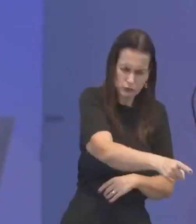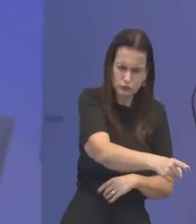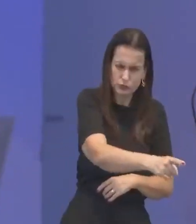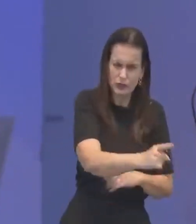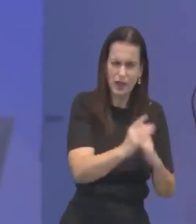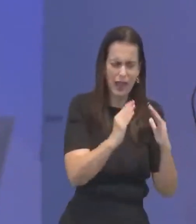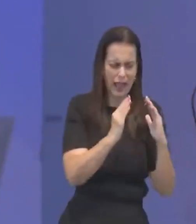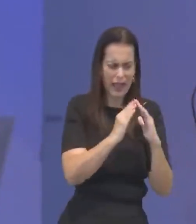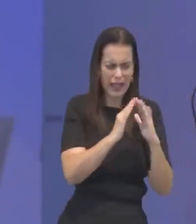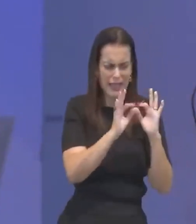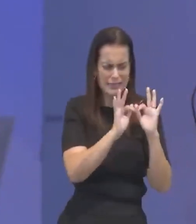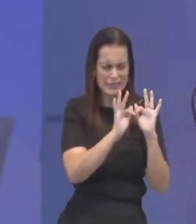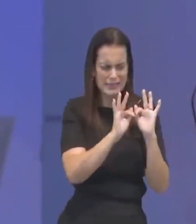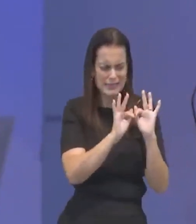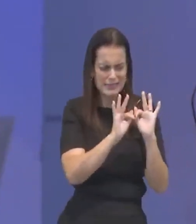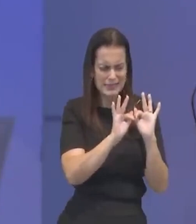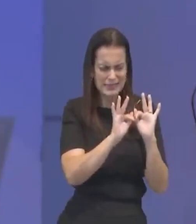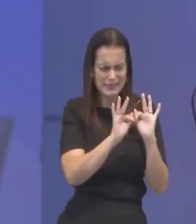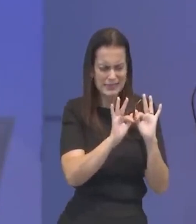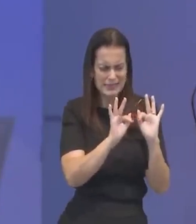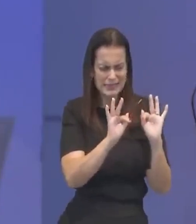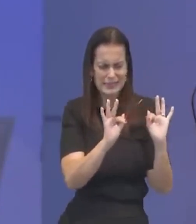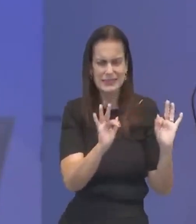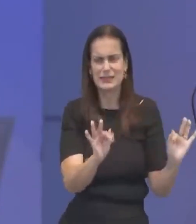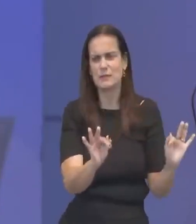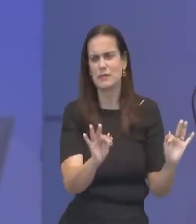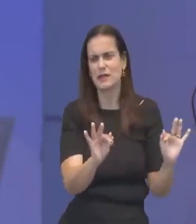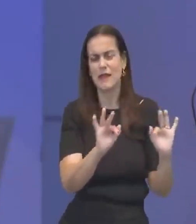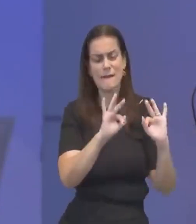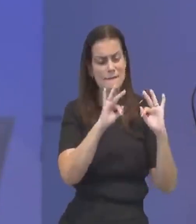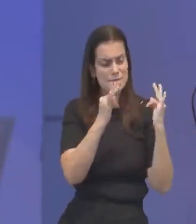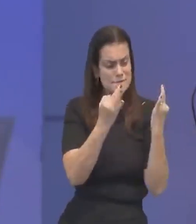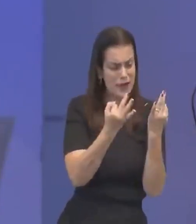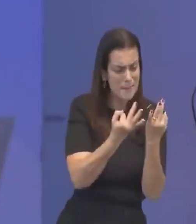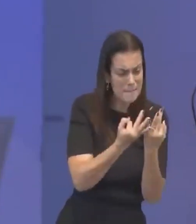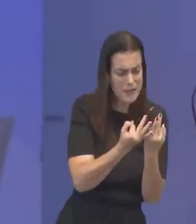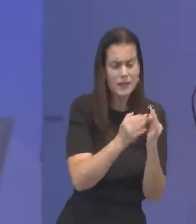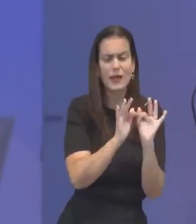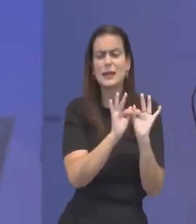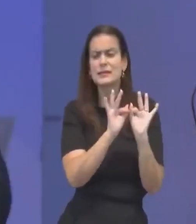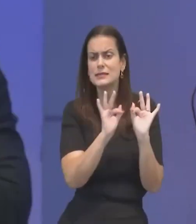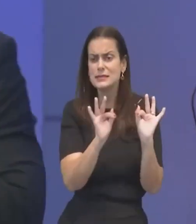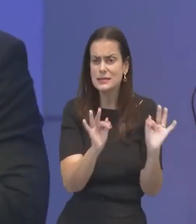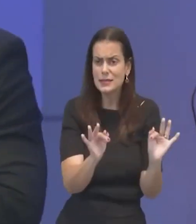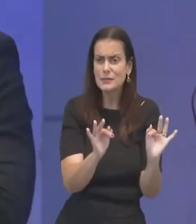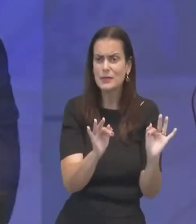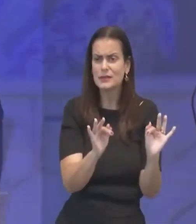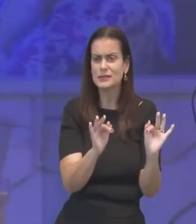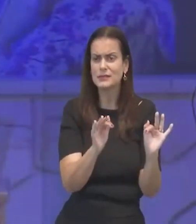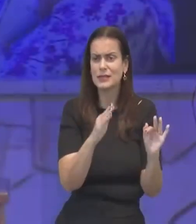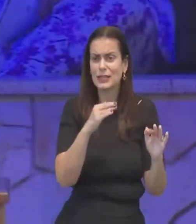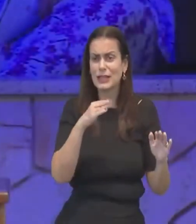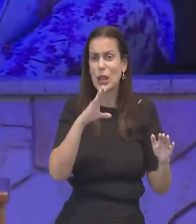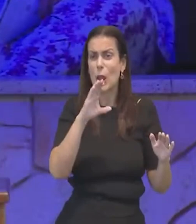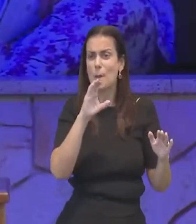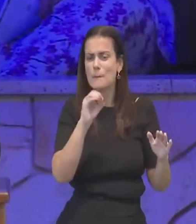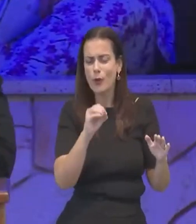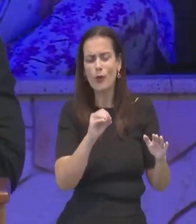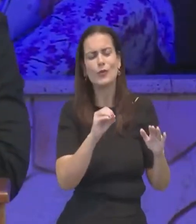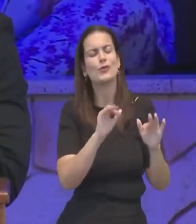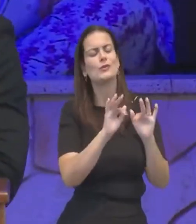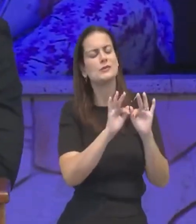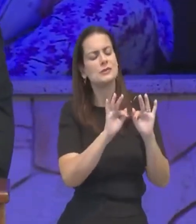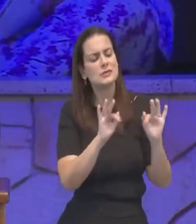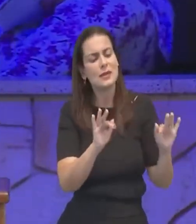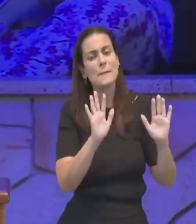casebre, e ali uma família simples, um bolo simples para comemorar aquele aniversário. Mas sabe de uma coisa? Naquele